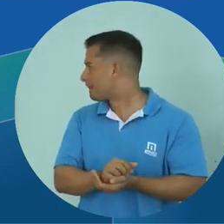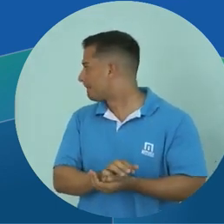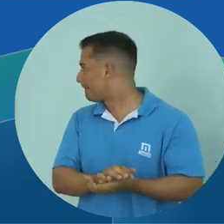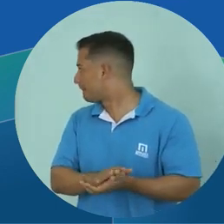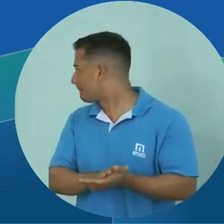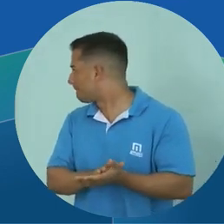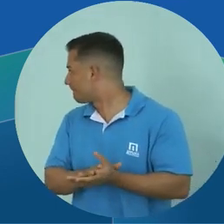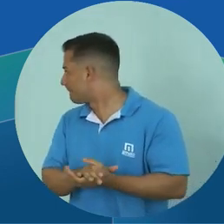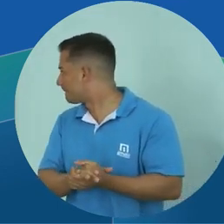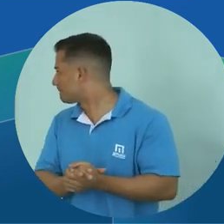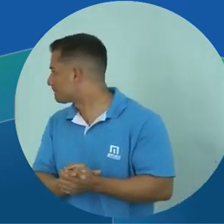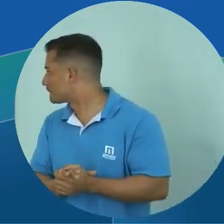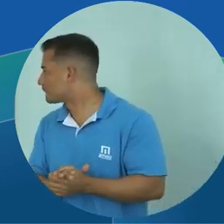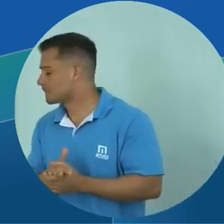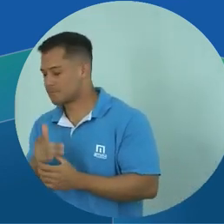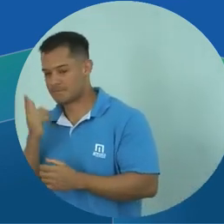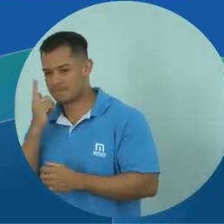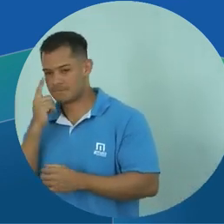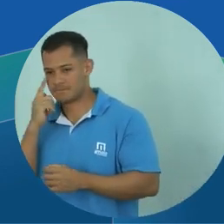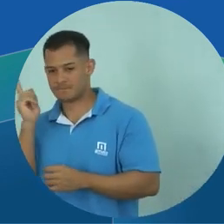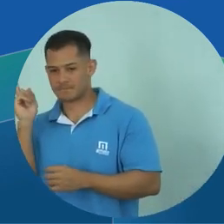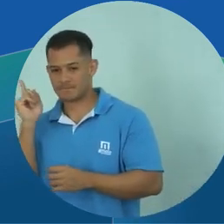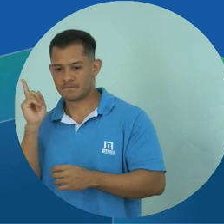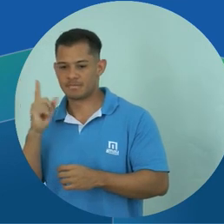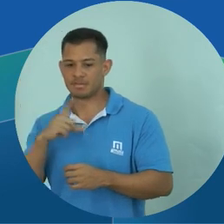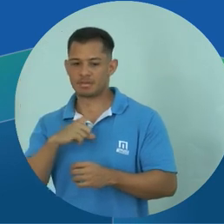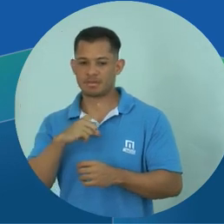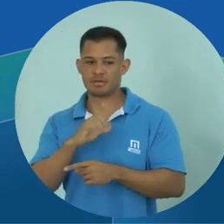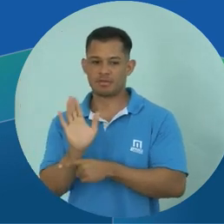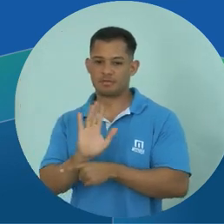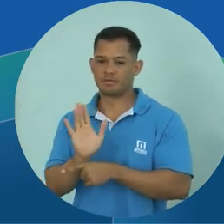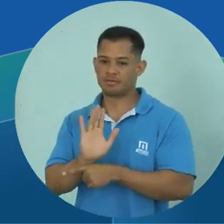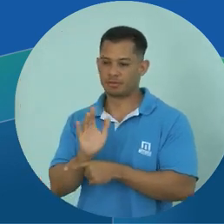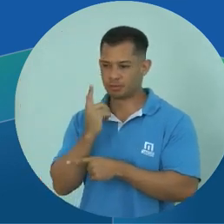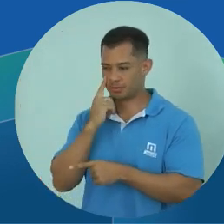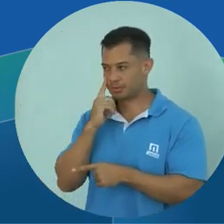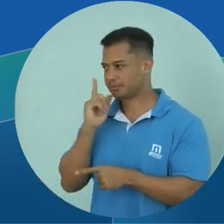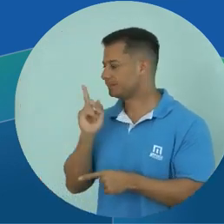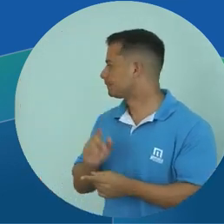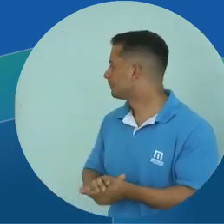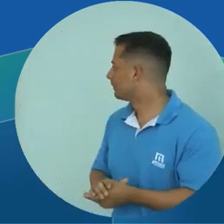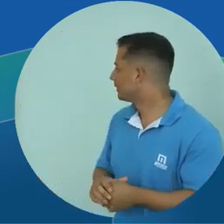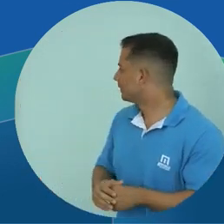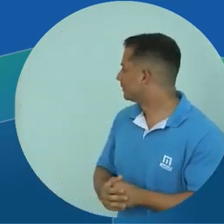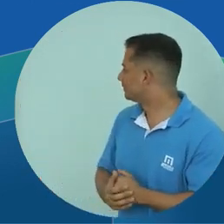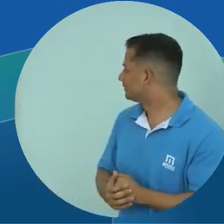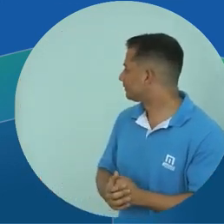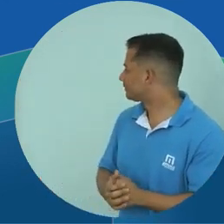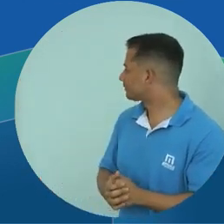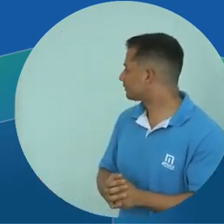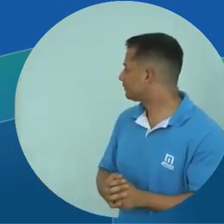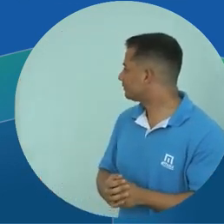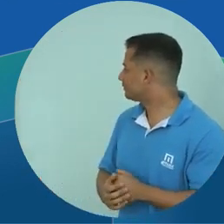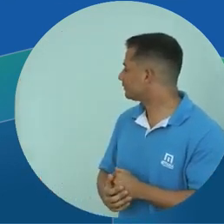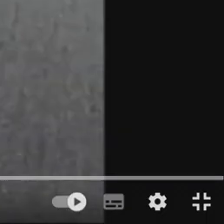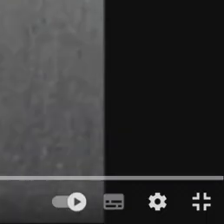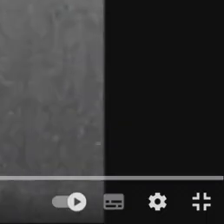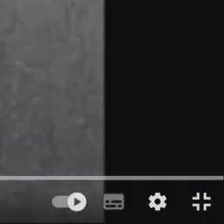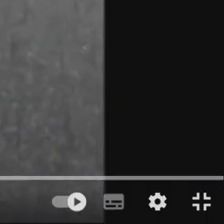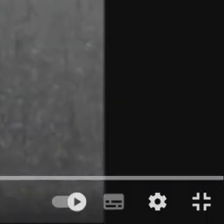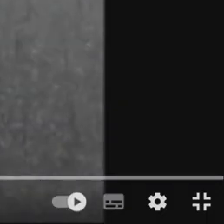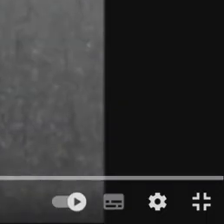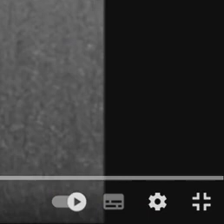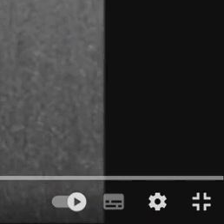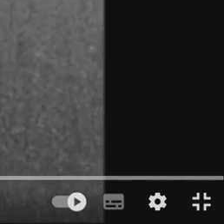Então, aqui tem aí uma animação. Aí, Diego, se puder colocar para a gente aí.